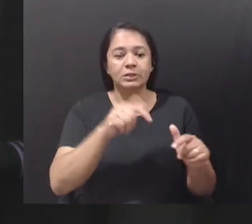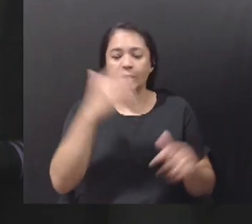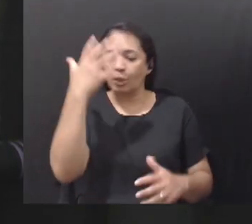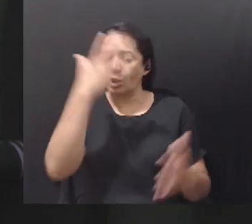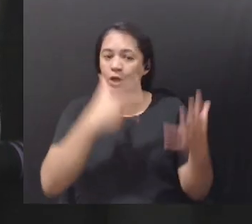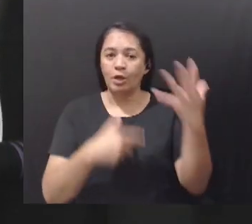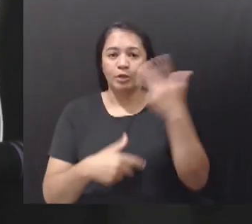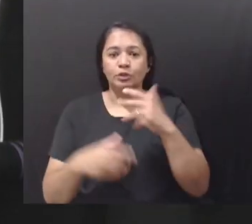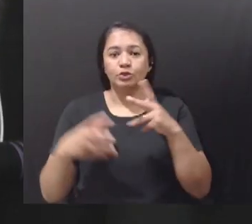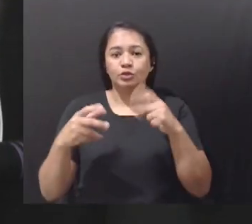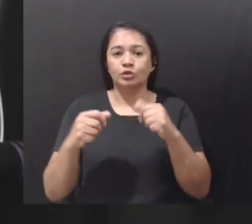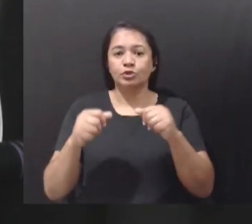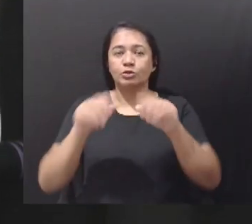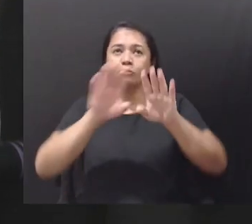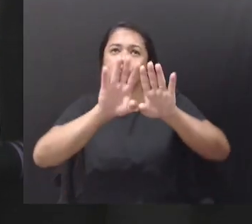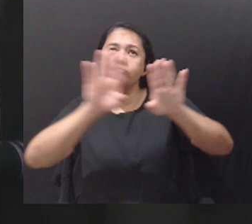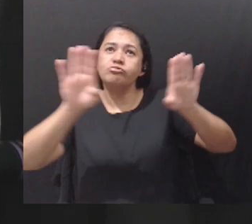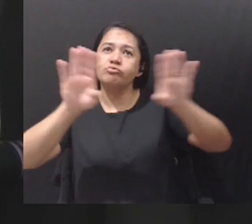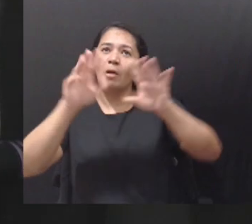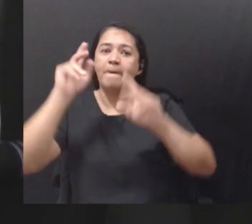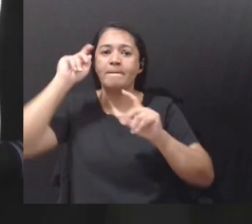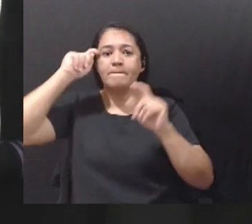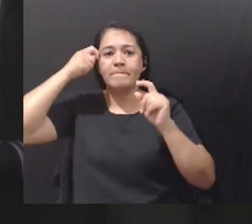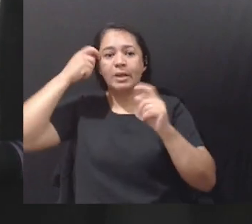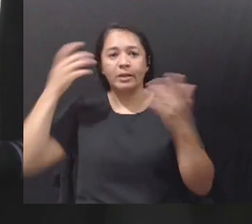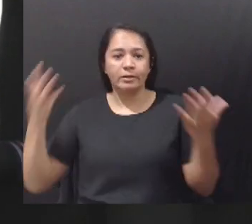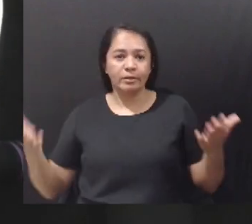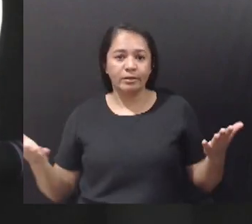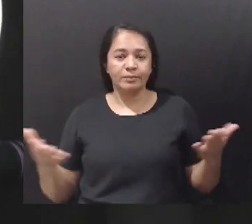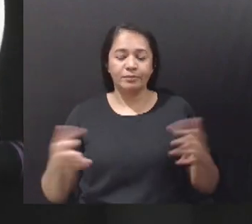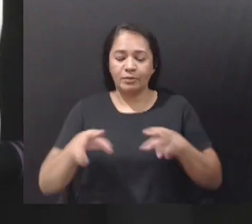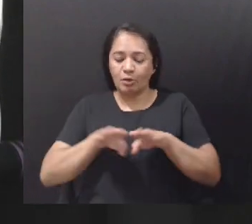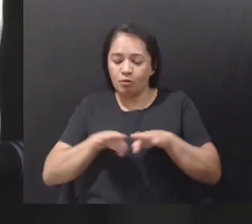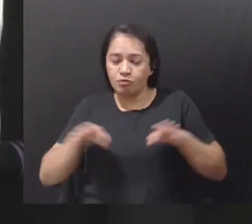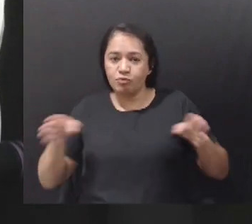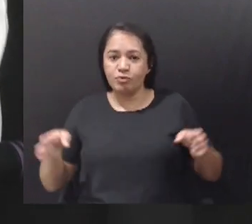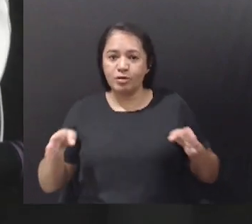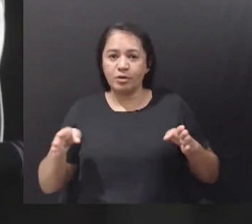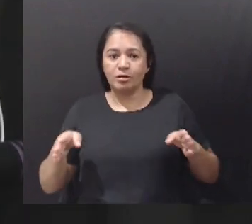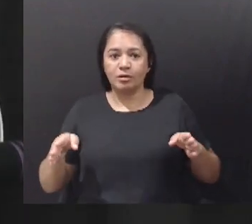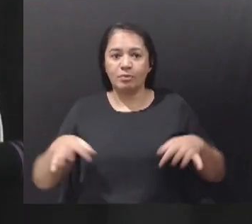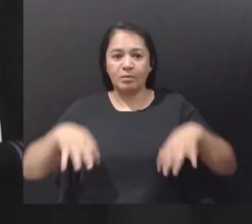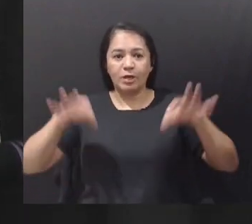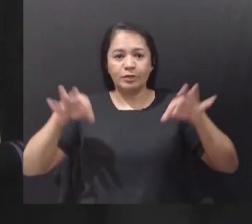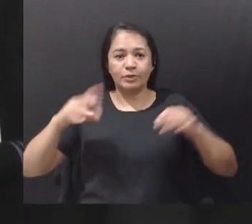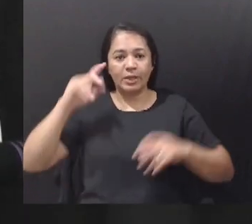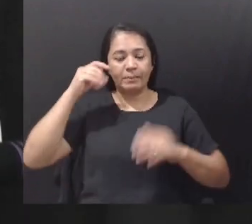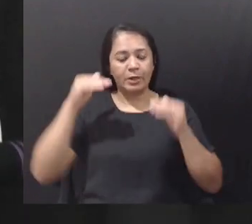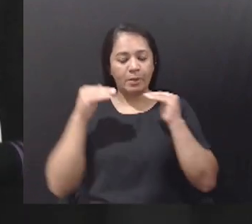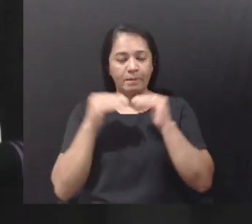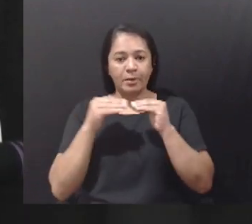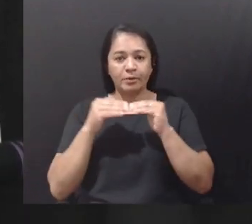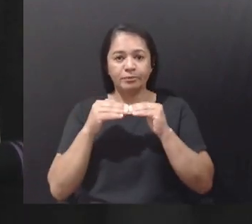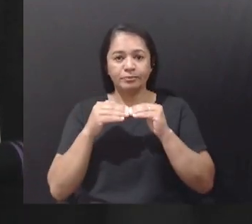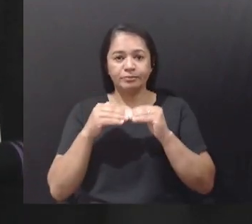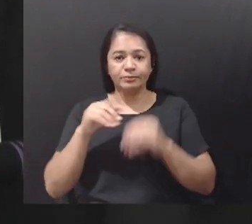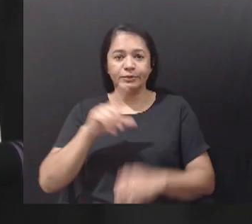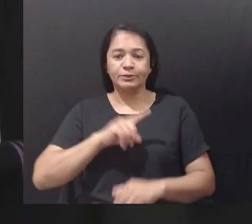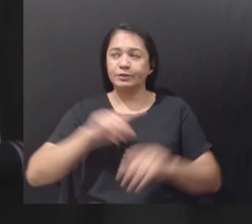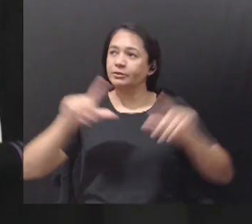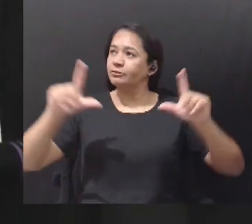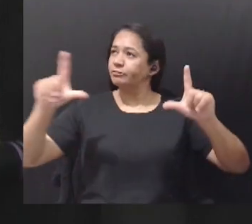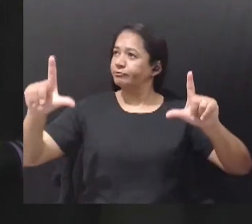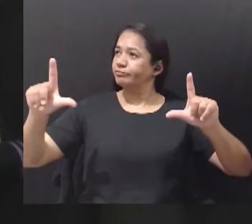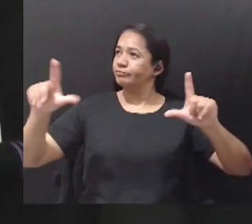de paredes pretas, né? Uma mesa com uma toalha preta para combinar com o ambiente, que tem uma lousa, que é uma